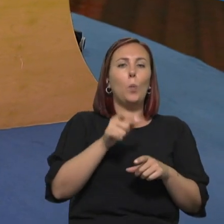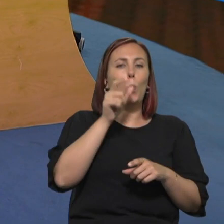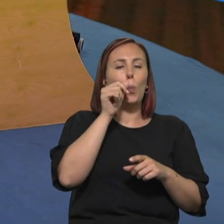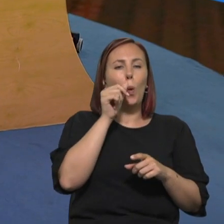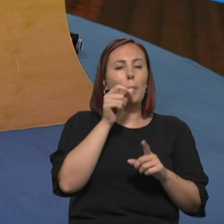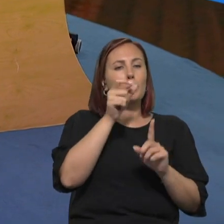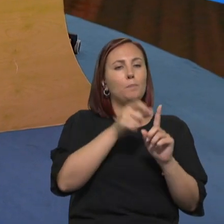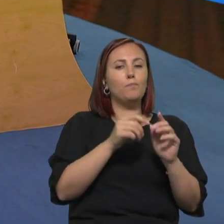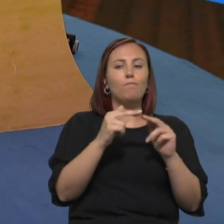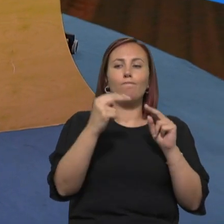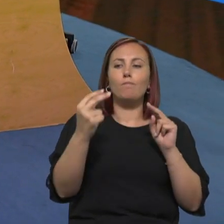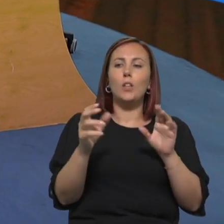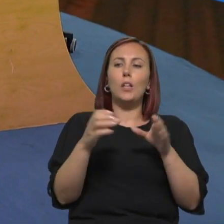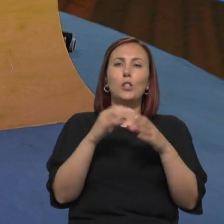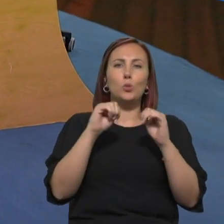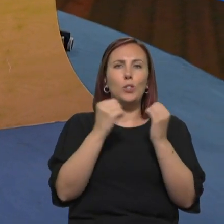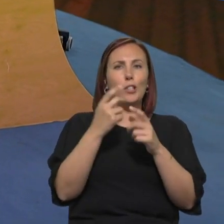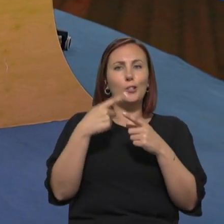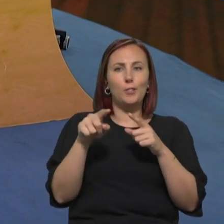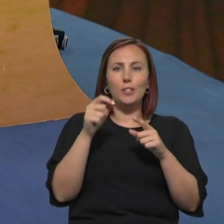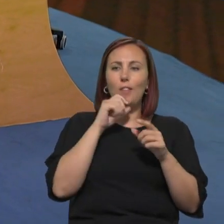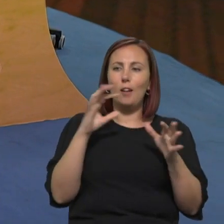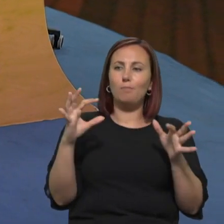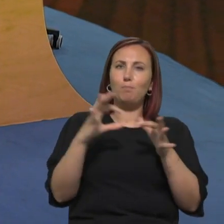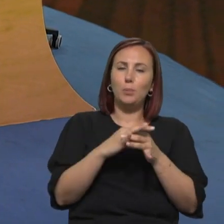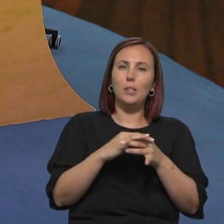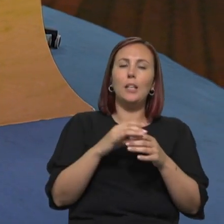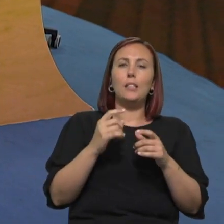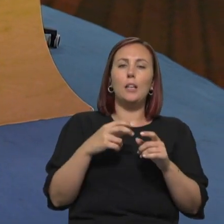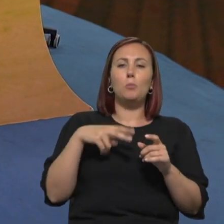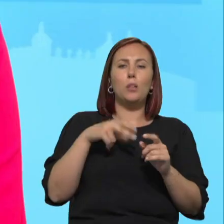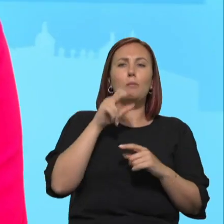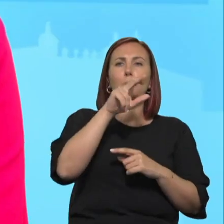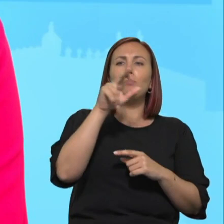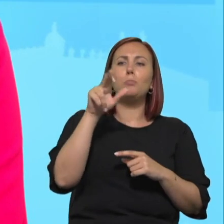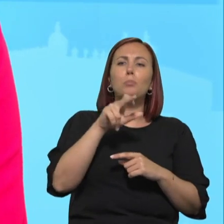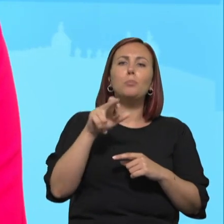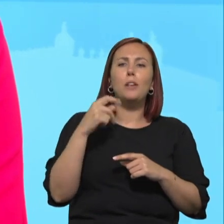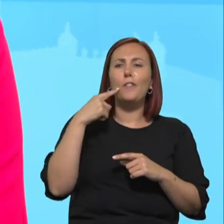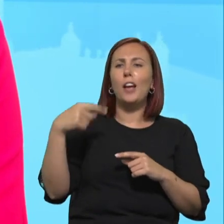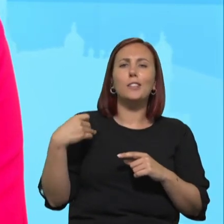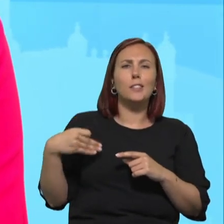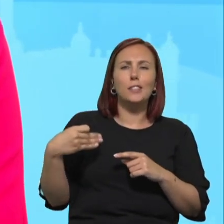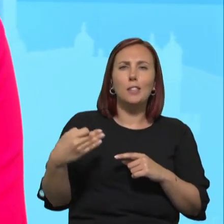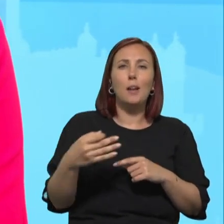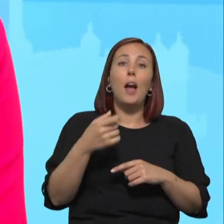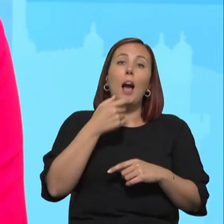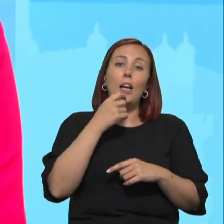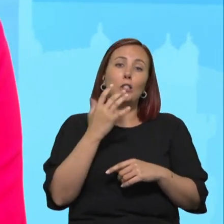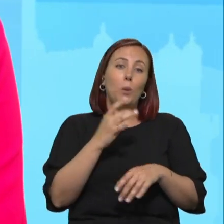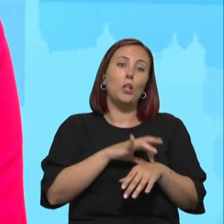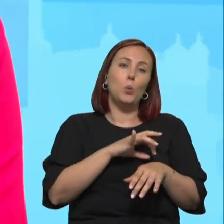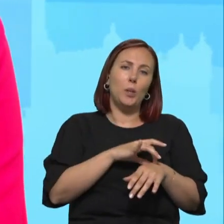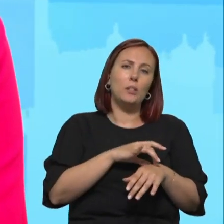classes sociais, é um homem que percorre o país e que está constantemente em viagem, portanto, tirando os períodos em que ele esteve doente, e foram